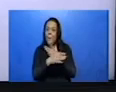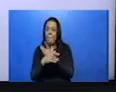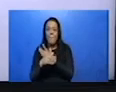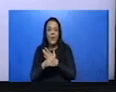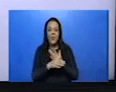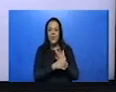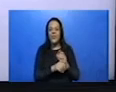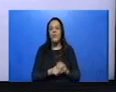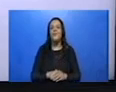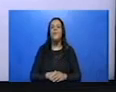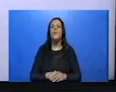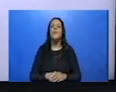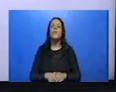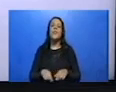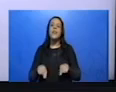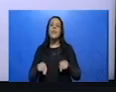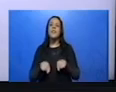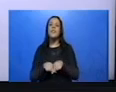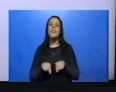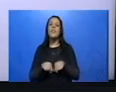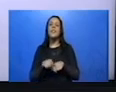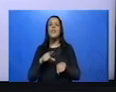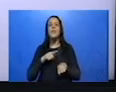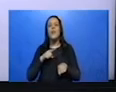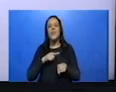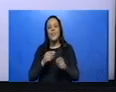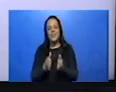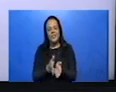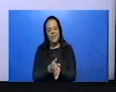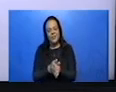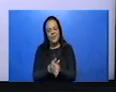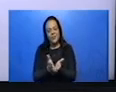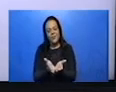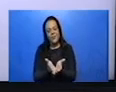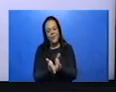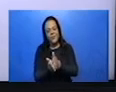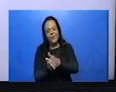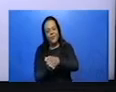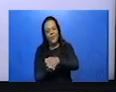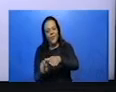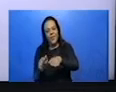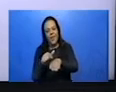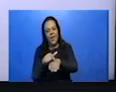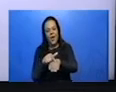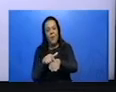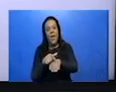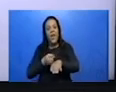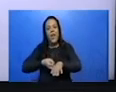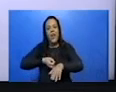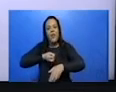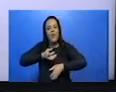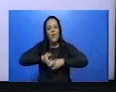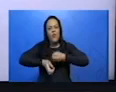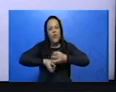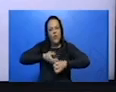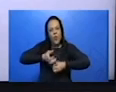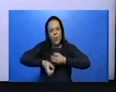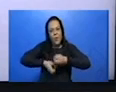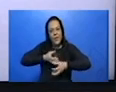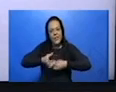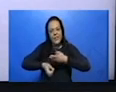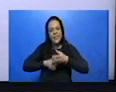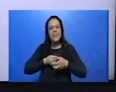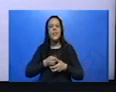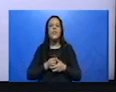Aí tem a capa, né, que nós já vimos, e algumas informações, que além de quem é o autor e